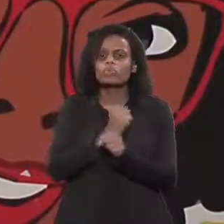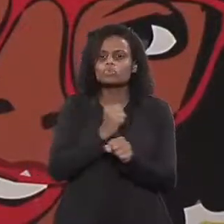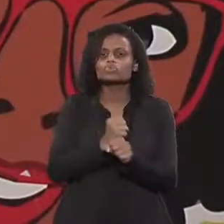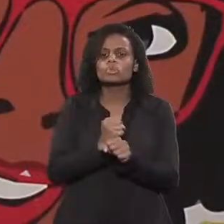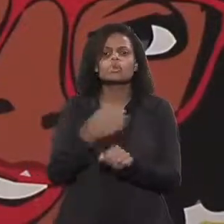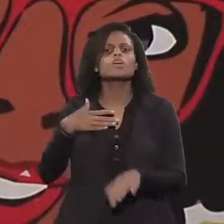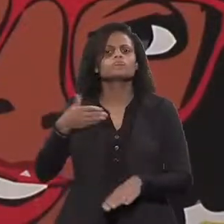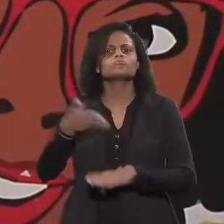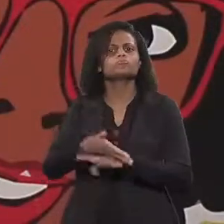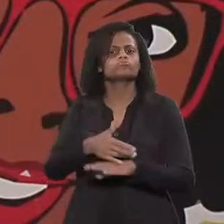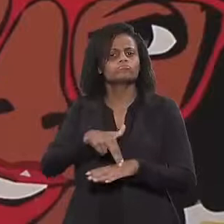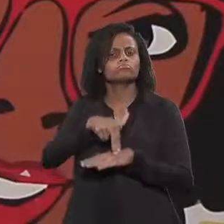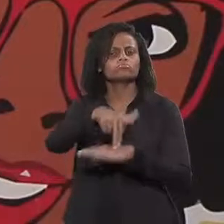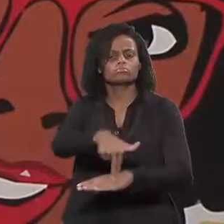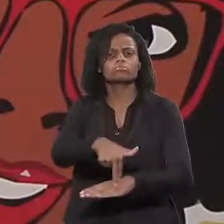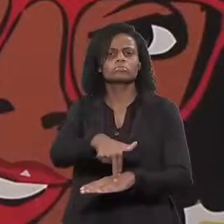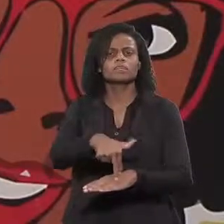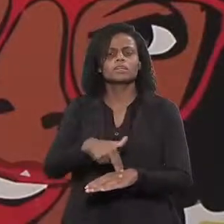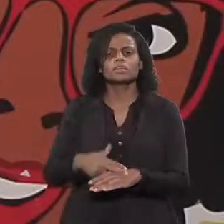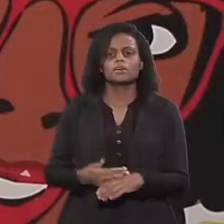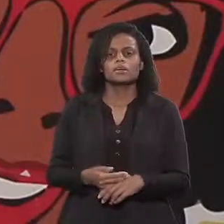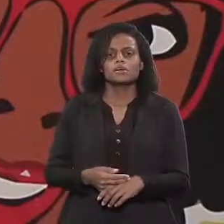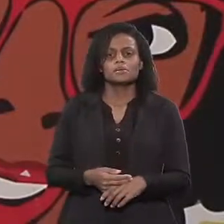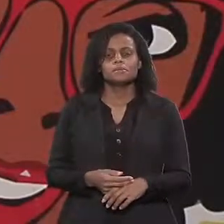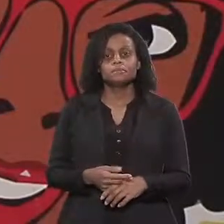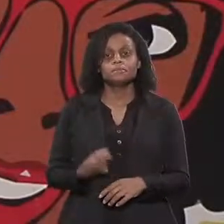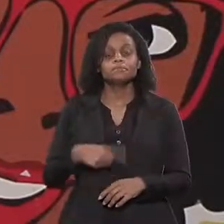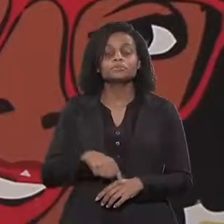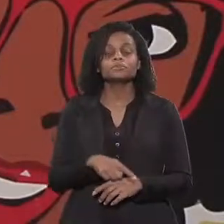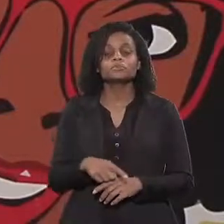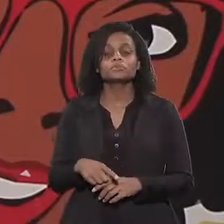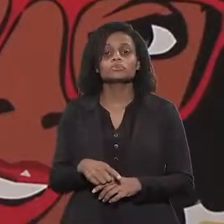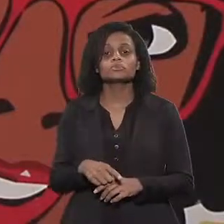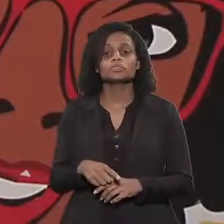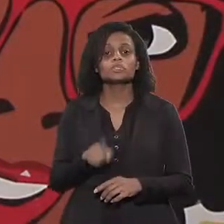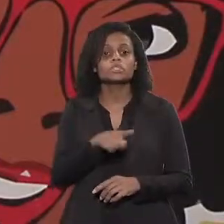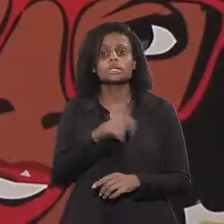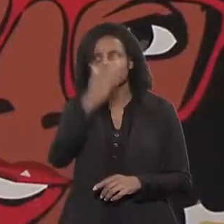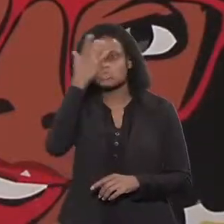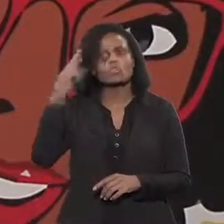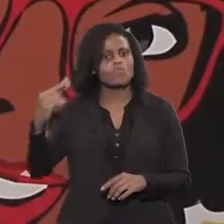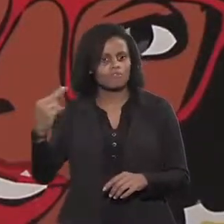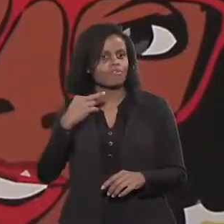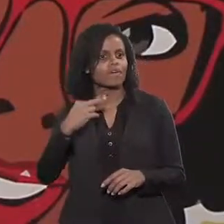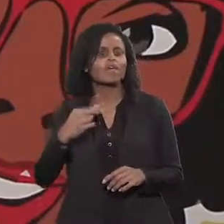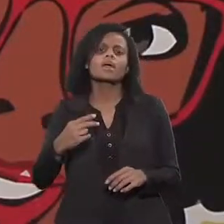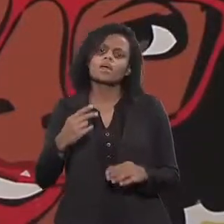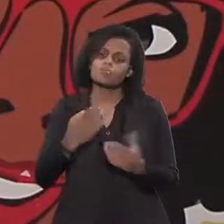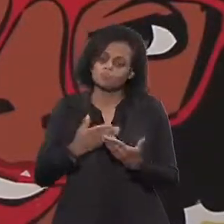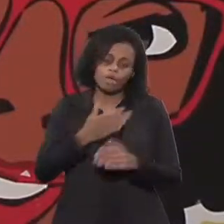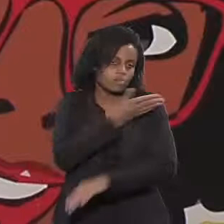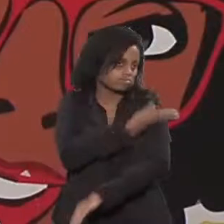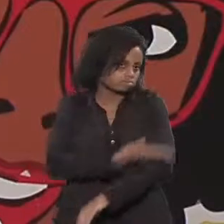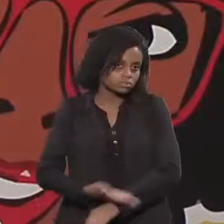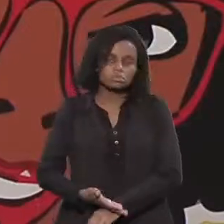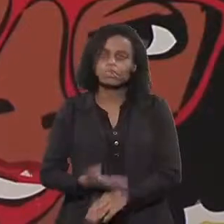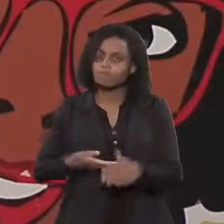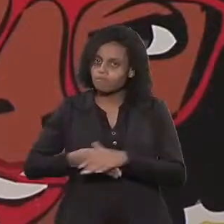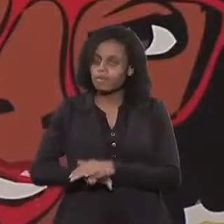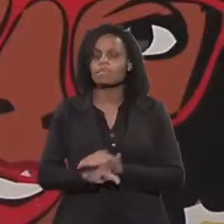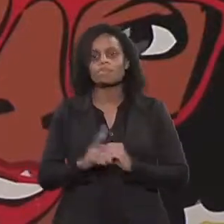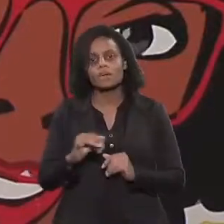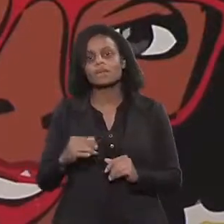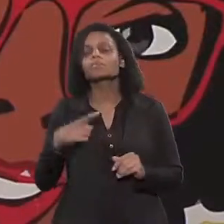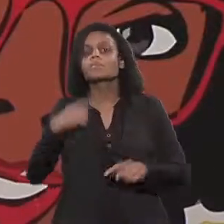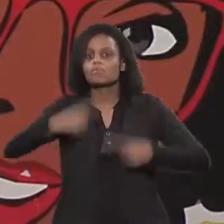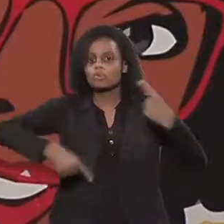esse espaço e ocupando, de modo que nossa presença aqui vai ter que se acostumar que existe política de jovem